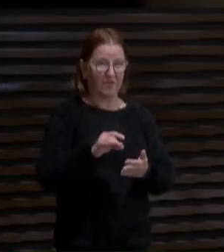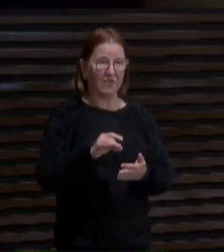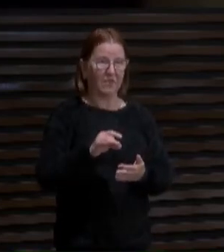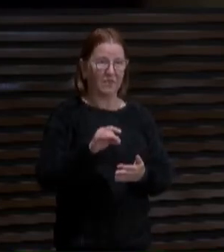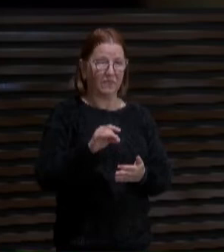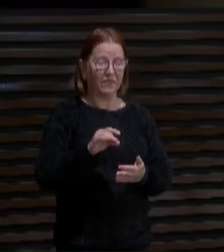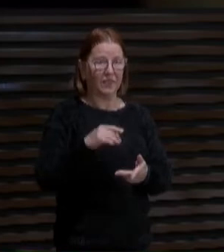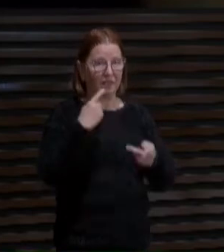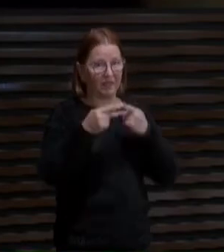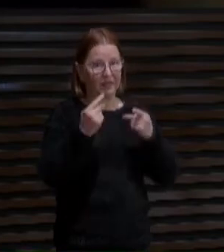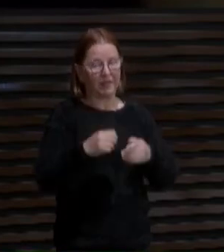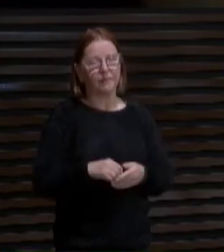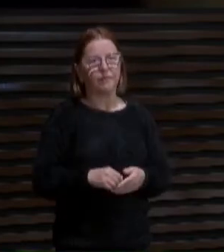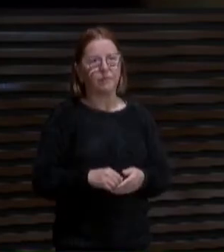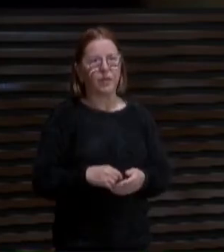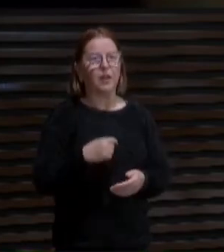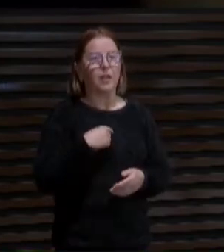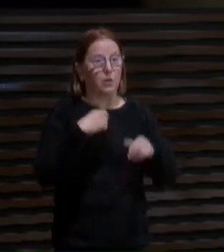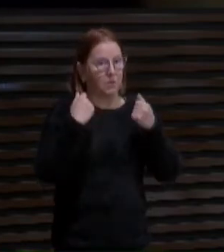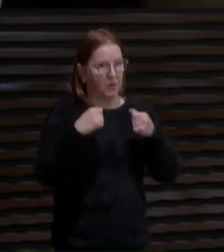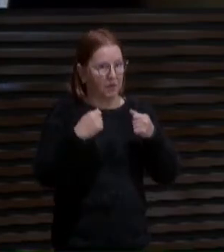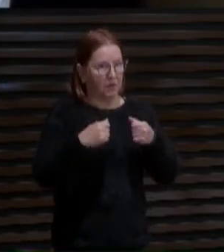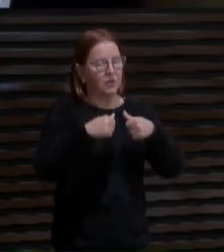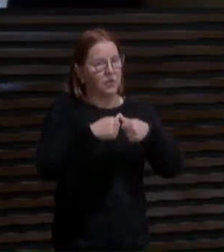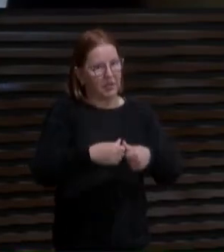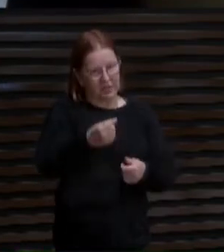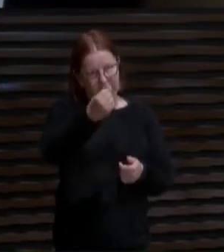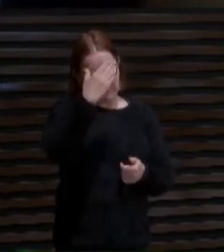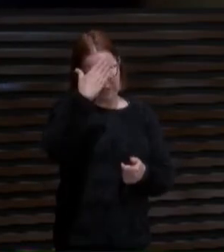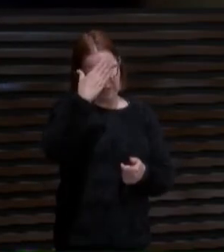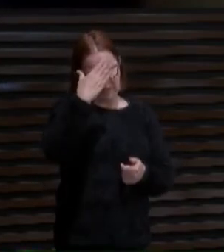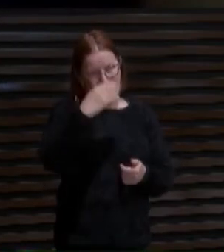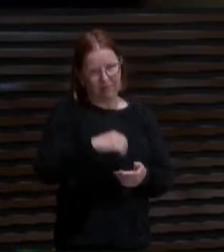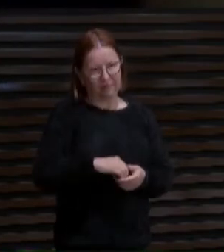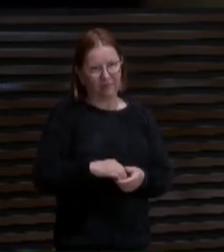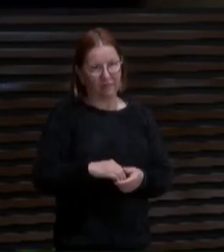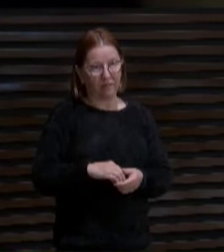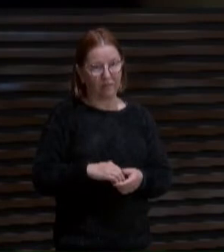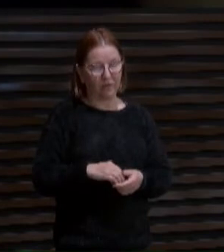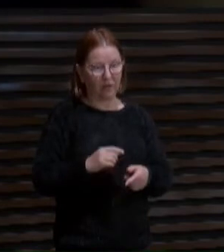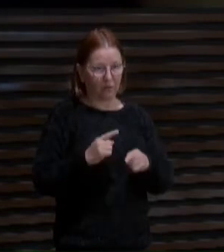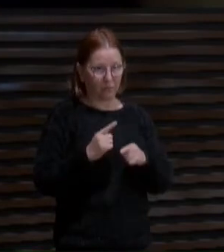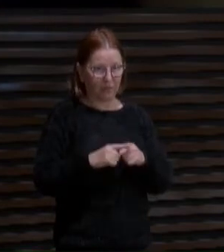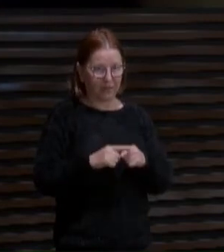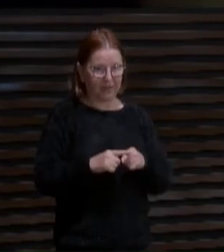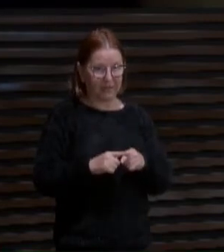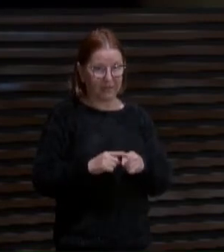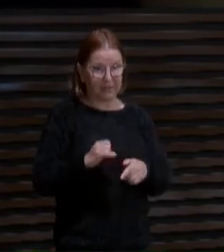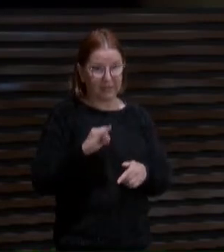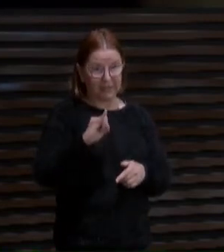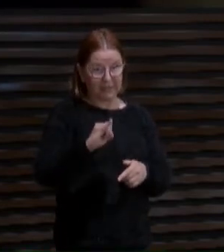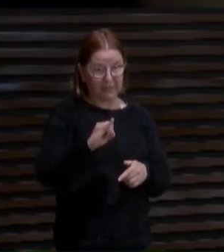desesperadamente dessa revelação aqui porque quando eu sou alvo de falsas acusações